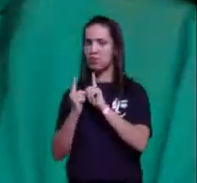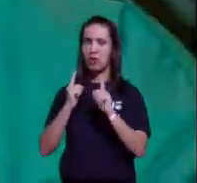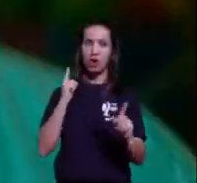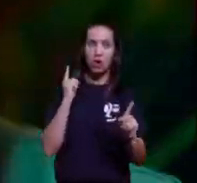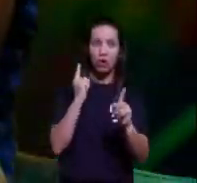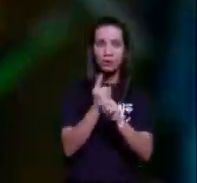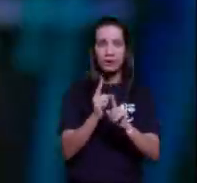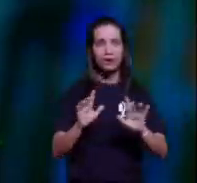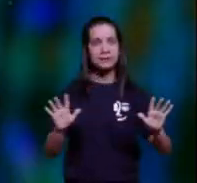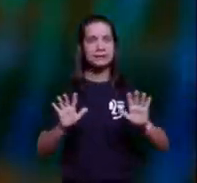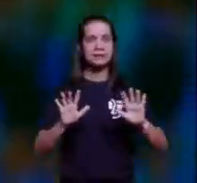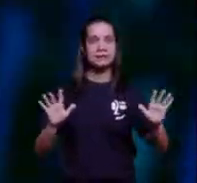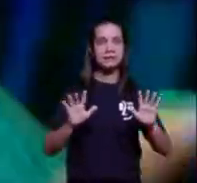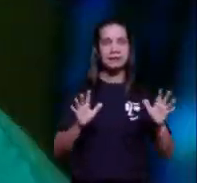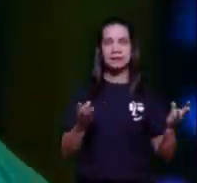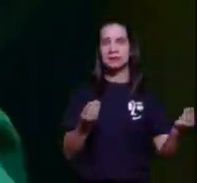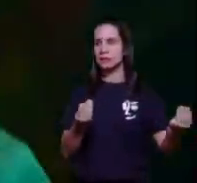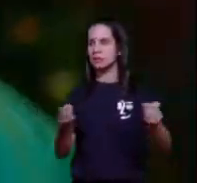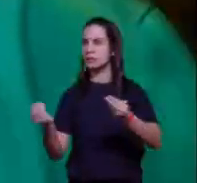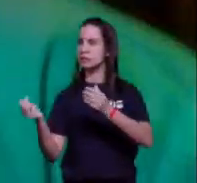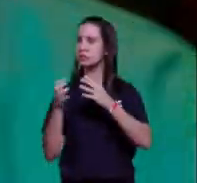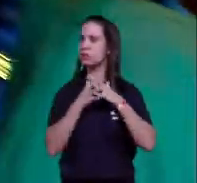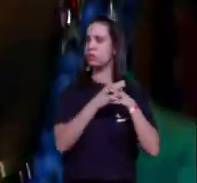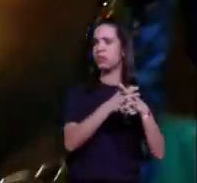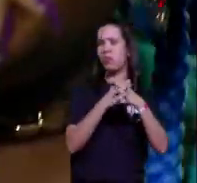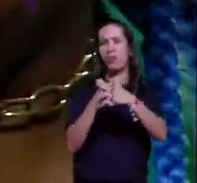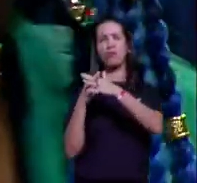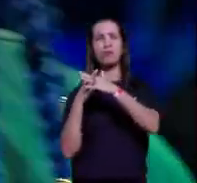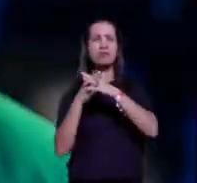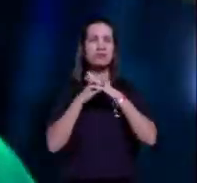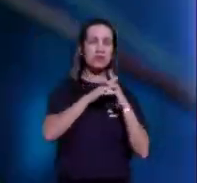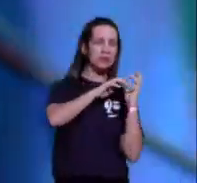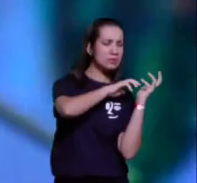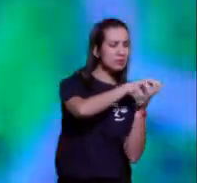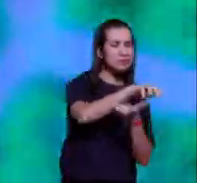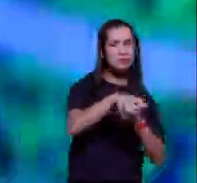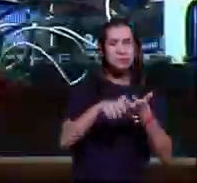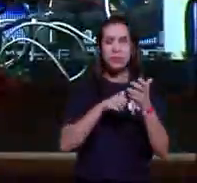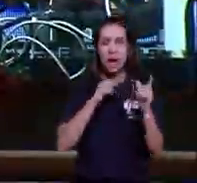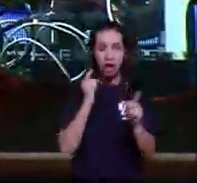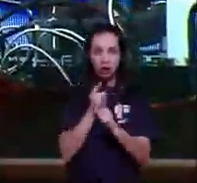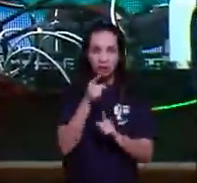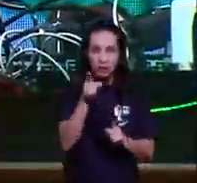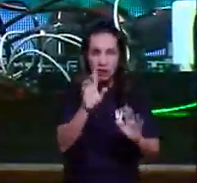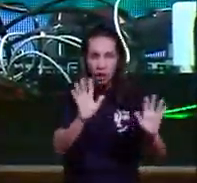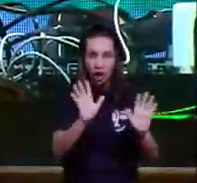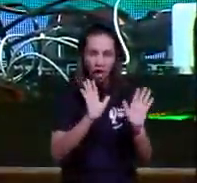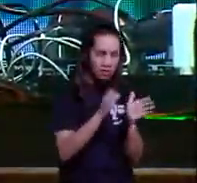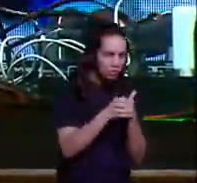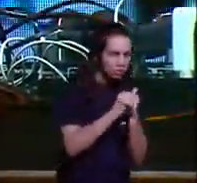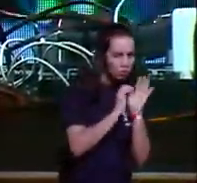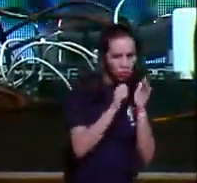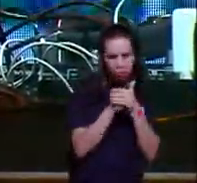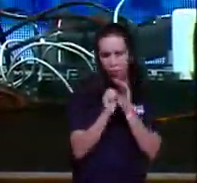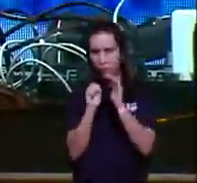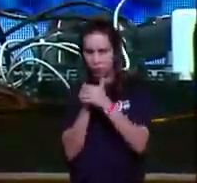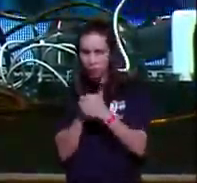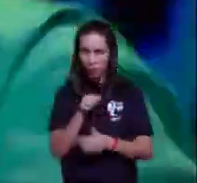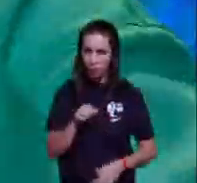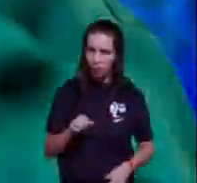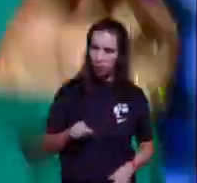Mas é certo que achou confusão. Pra eu não te encontrar, se esconda. Porque se eu te